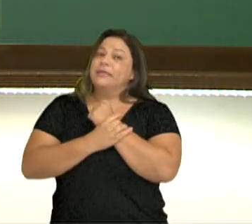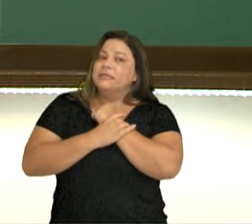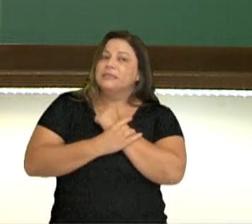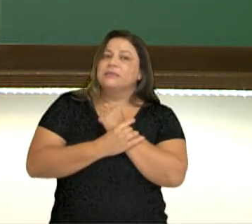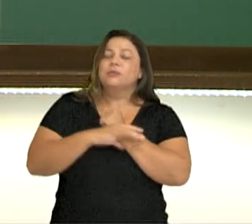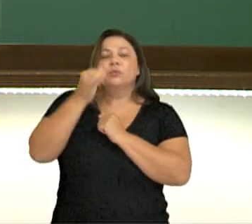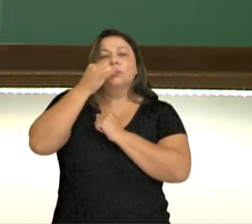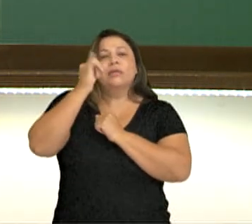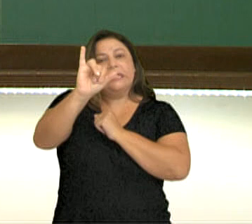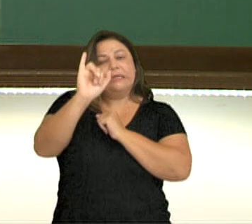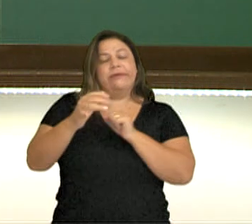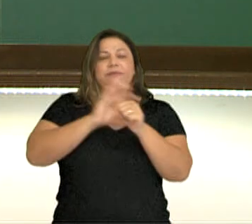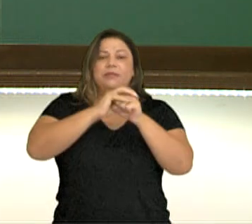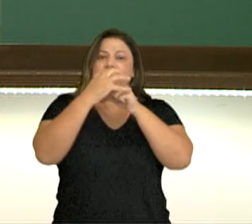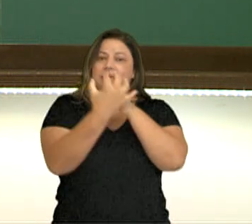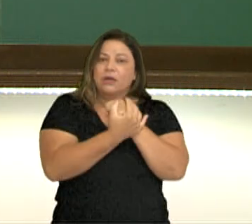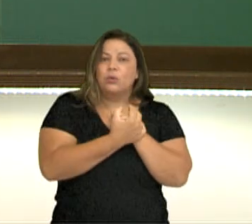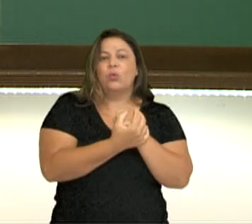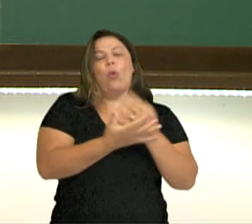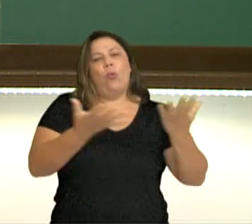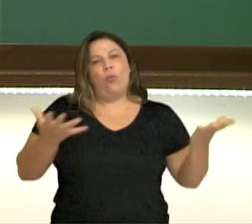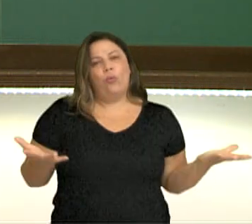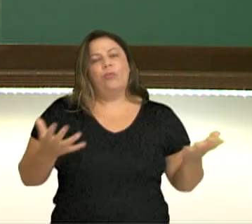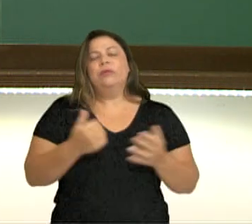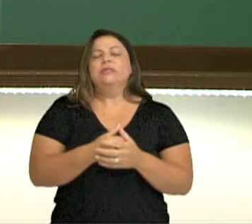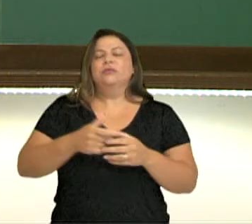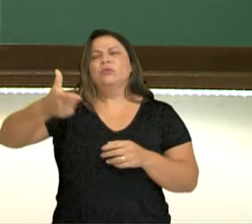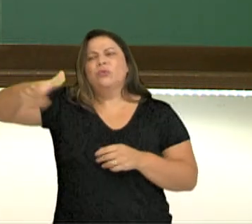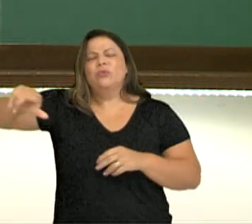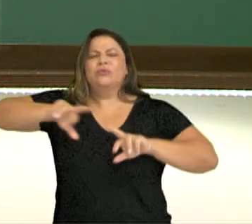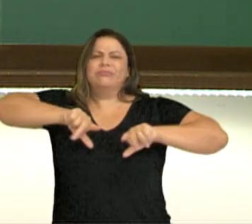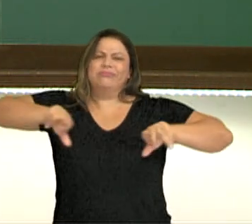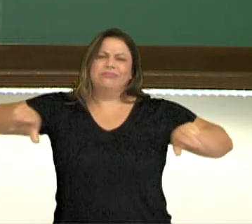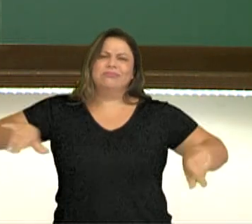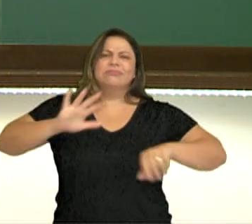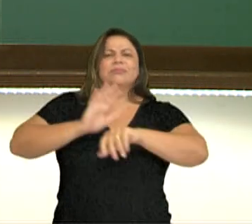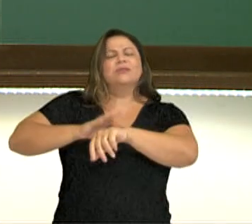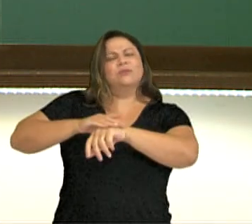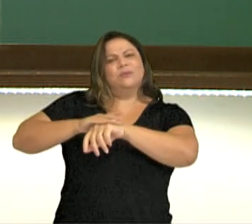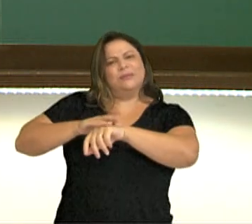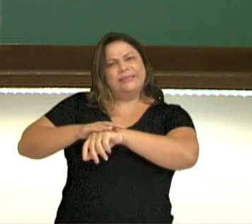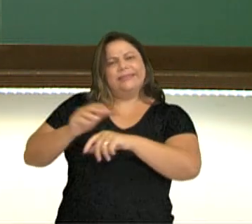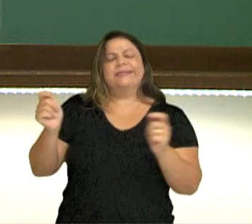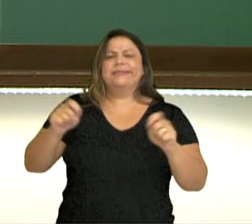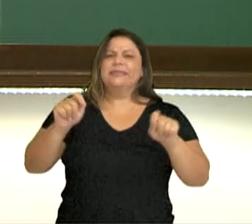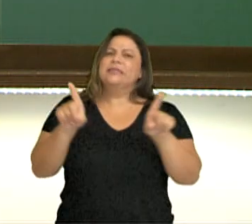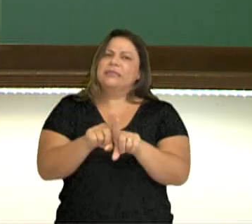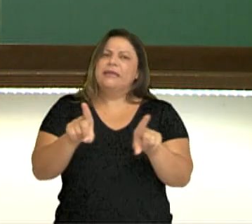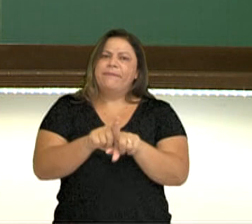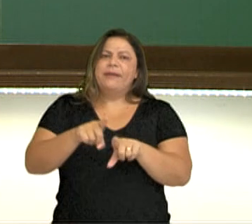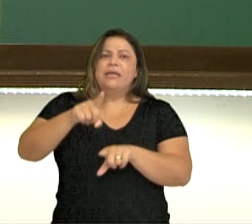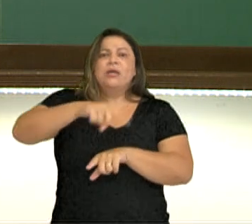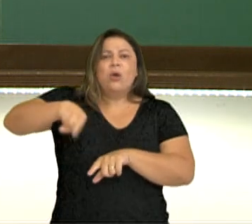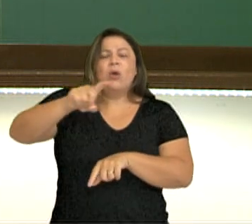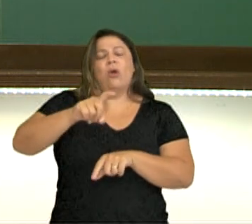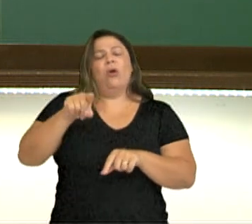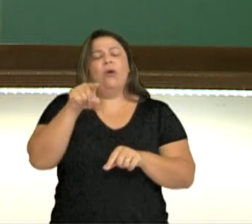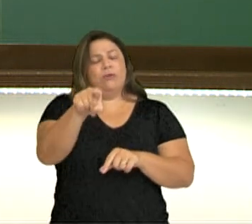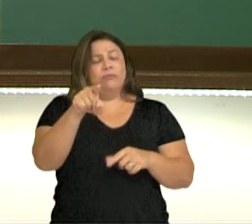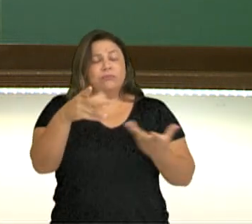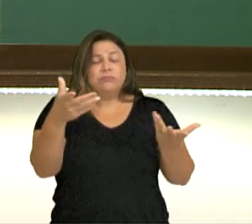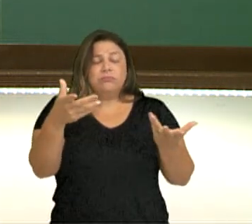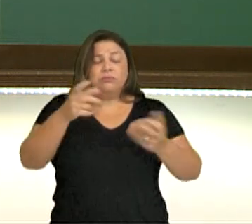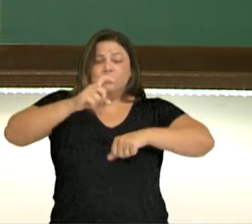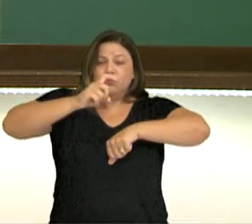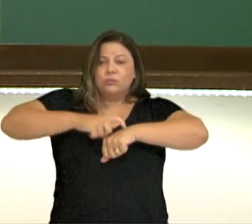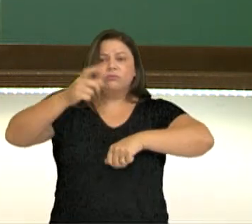evitar tanto Covid quanto outras doenças, né? Tanto virais quanto bacterianas. É importante, a hora que chegar a sua vez, você tomar a vacina e